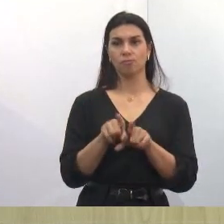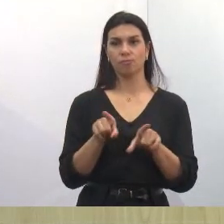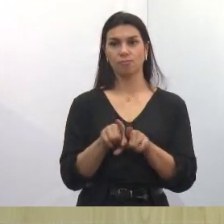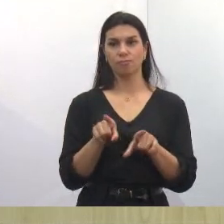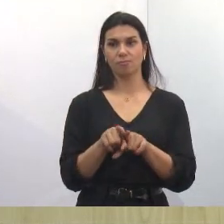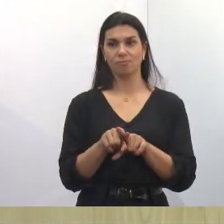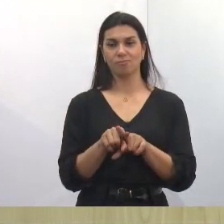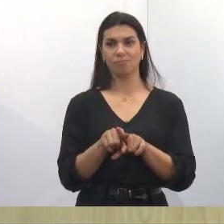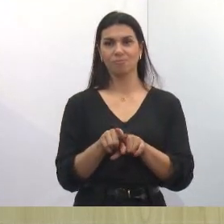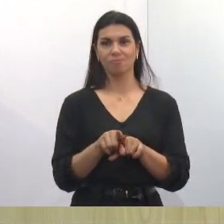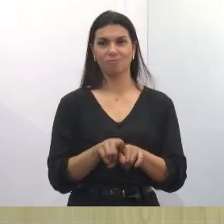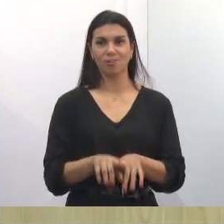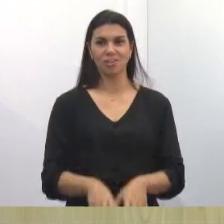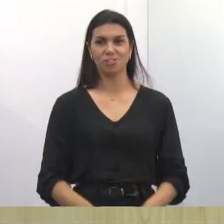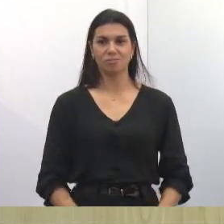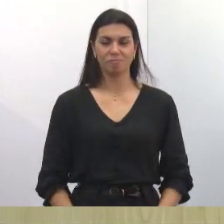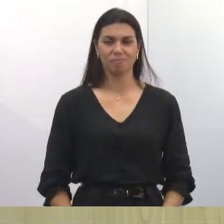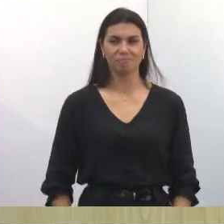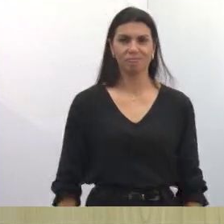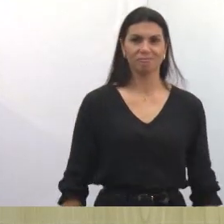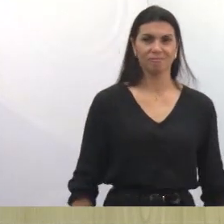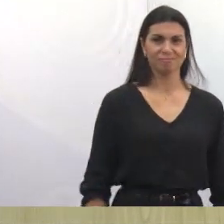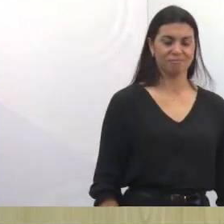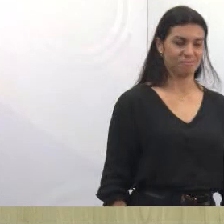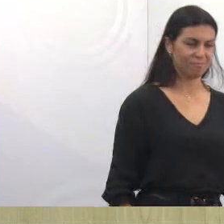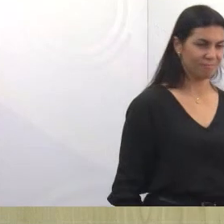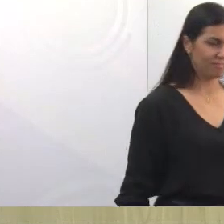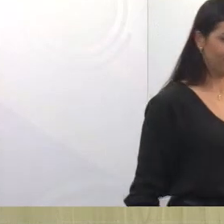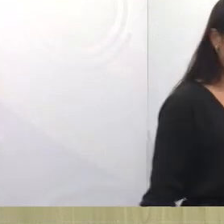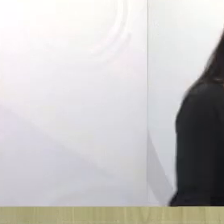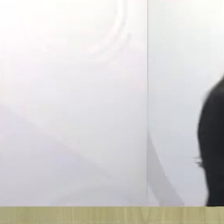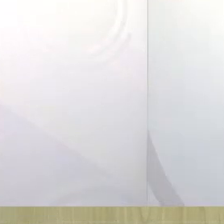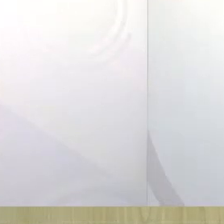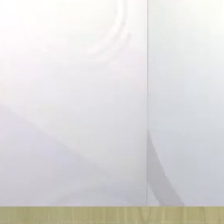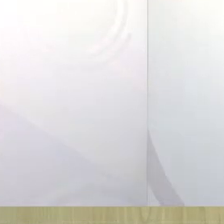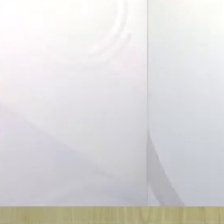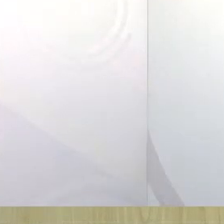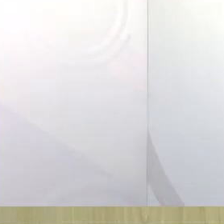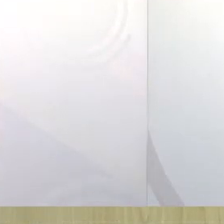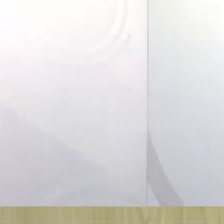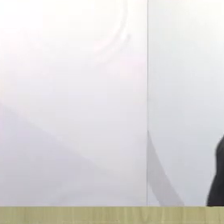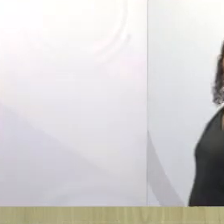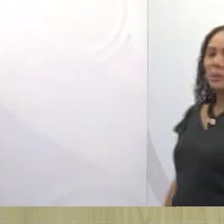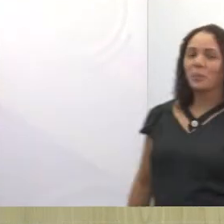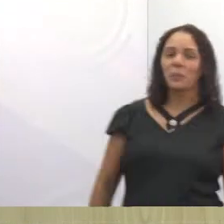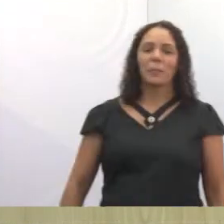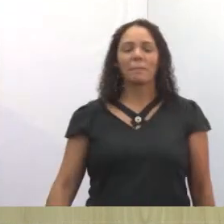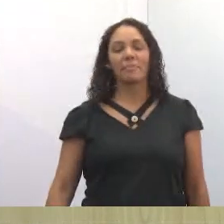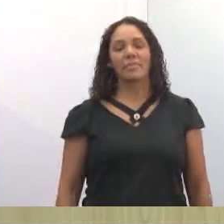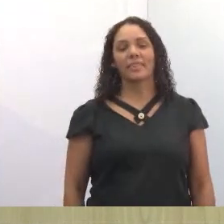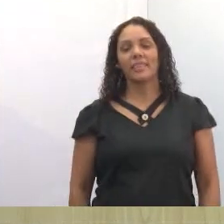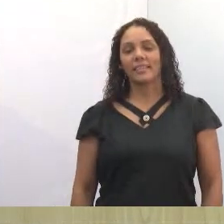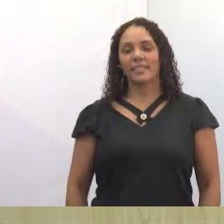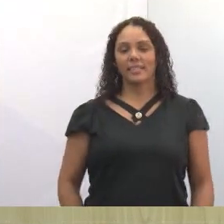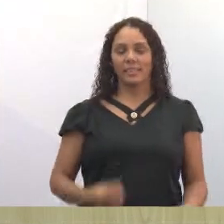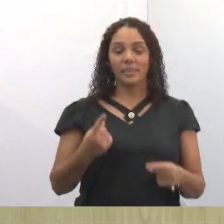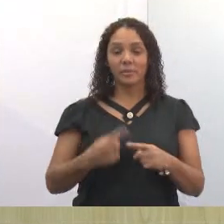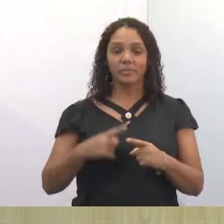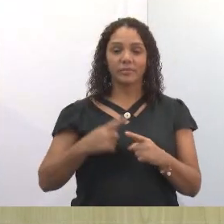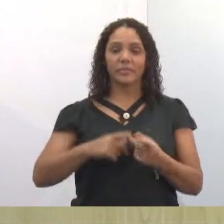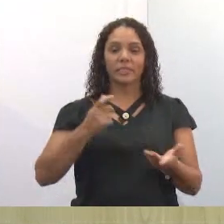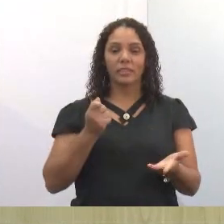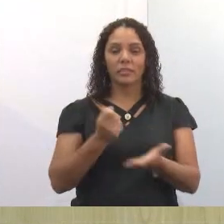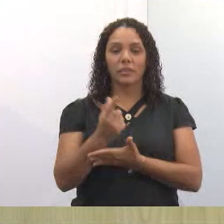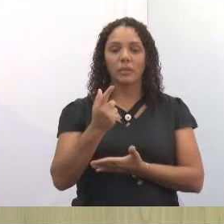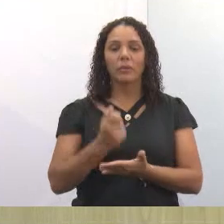subentende-se que a ração armazenada do canil não será para essa entrega, porque foi comprada